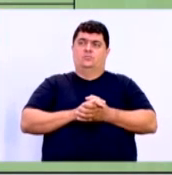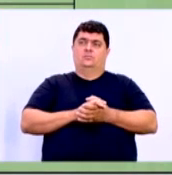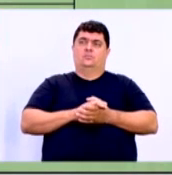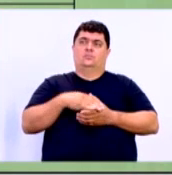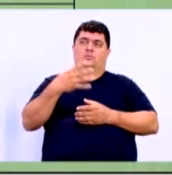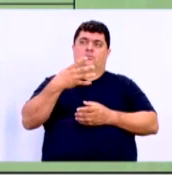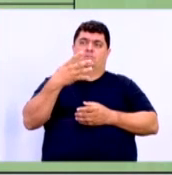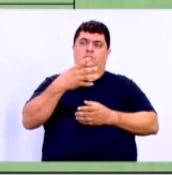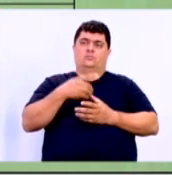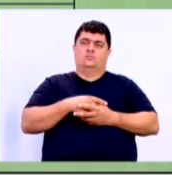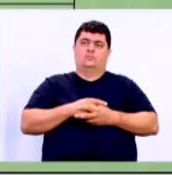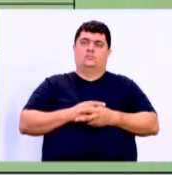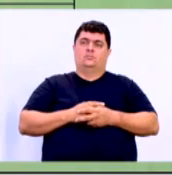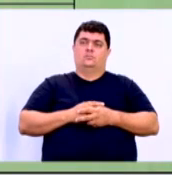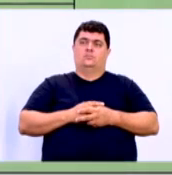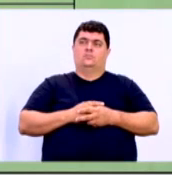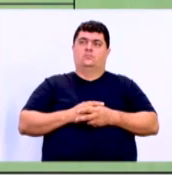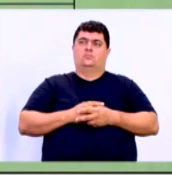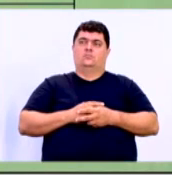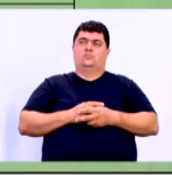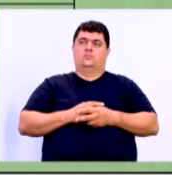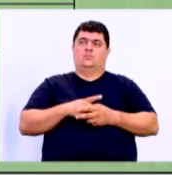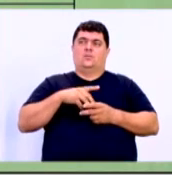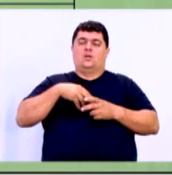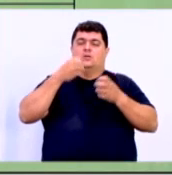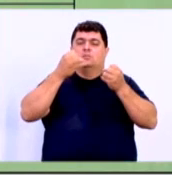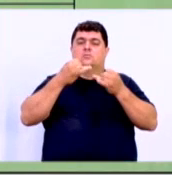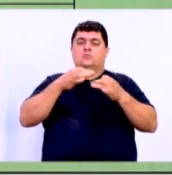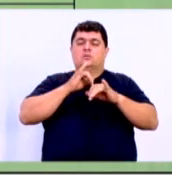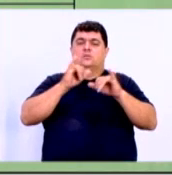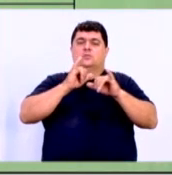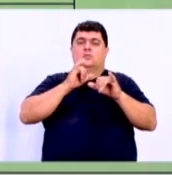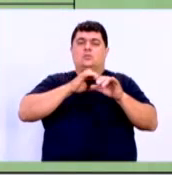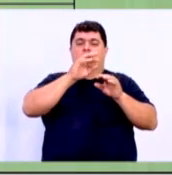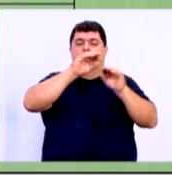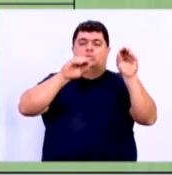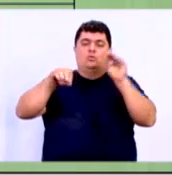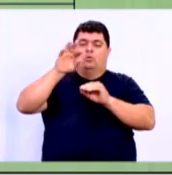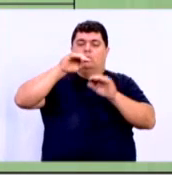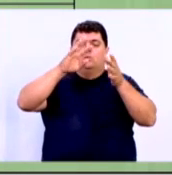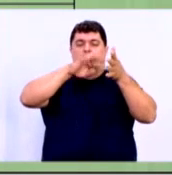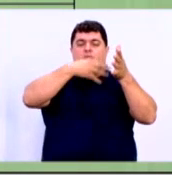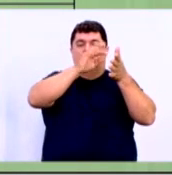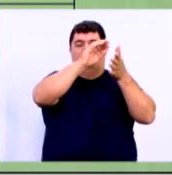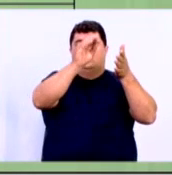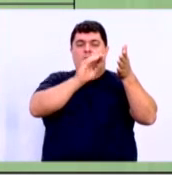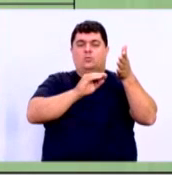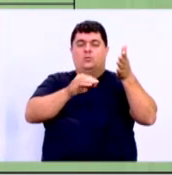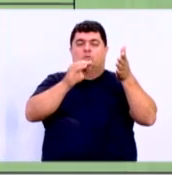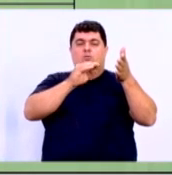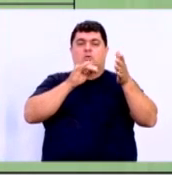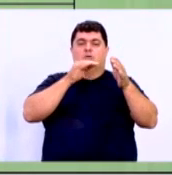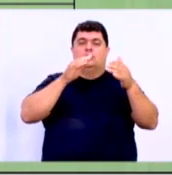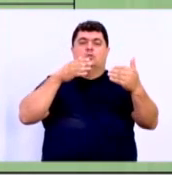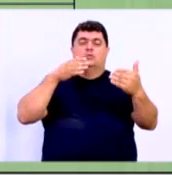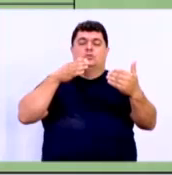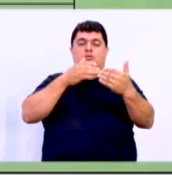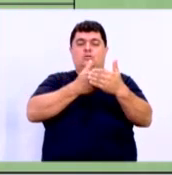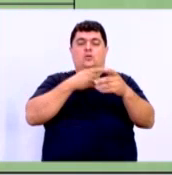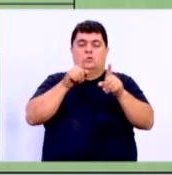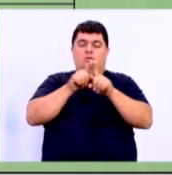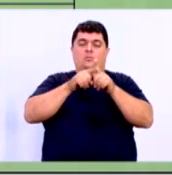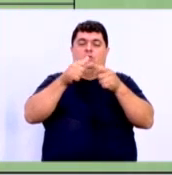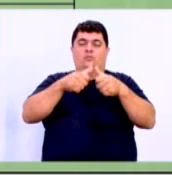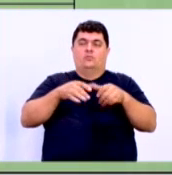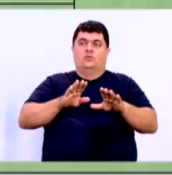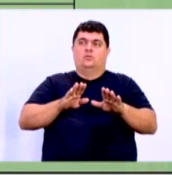questão 4. Com base no dado a seguir, faça a distribuição dos custos indiretos fixos e encontre o custo total do